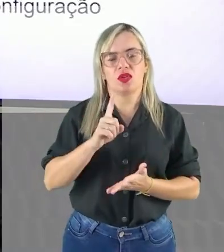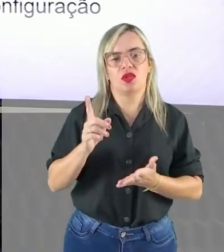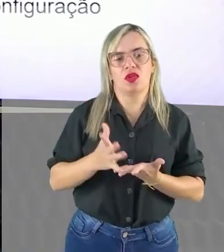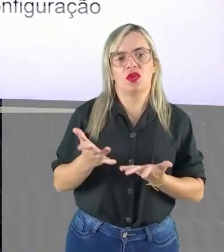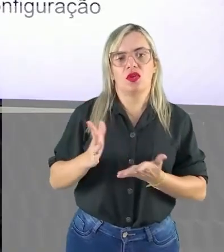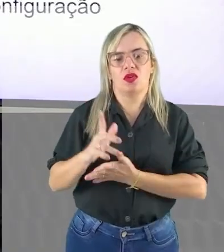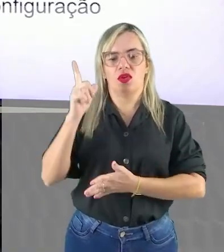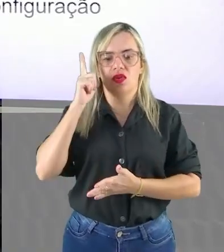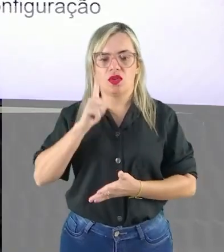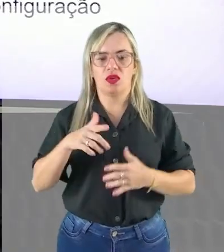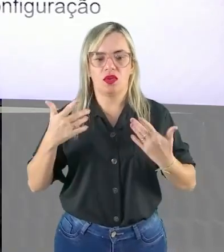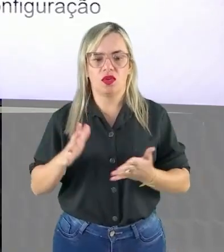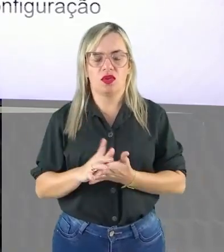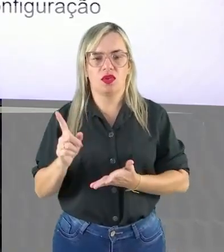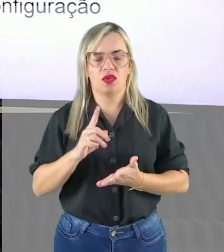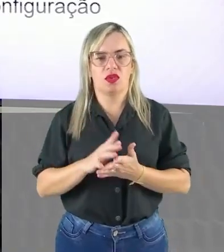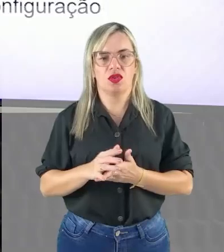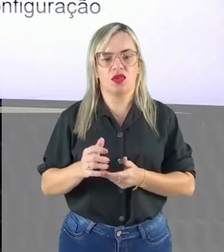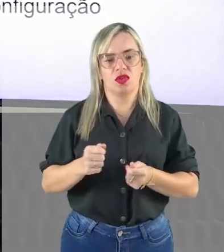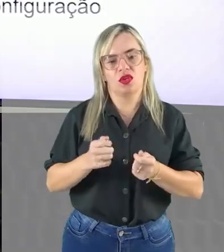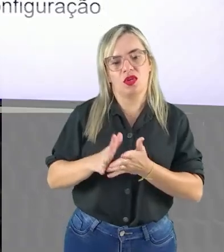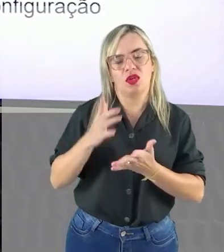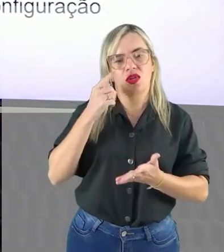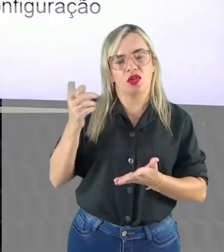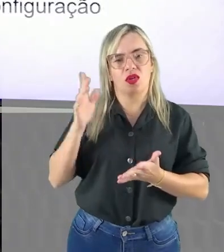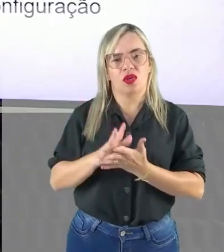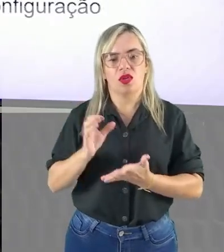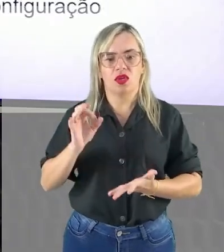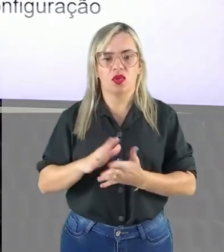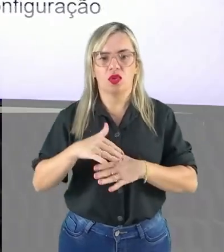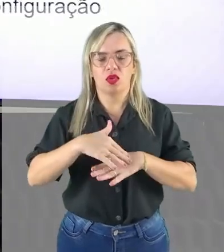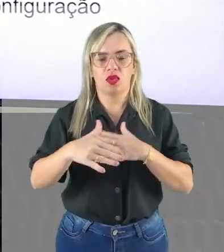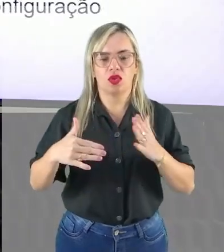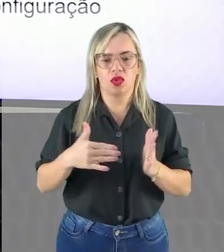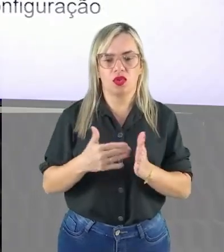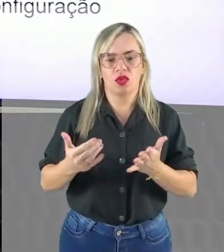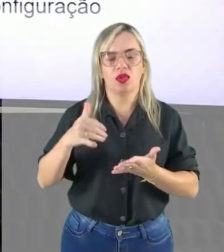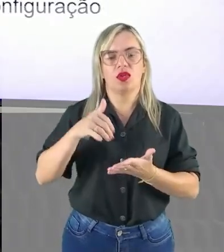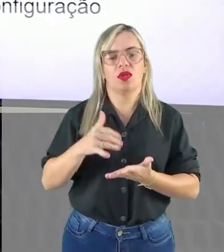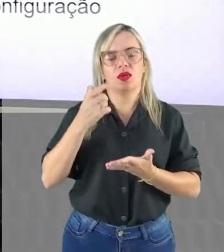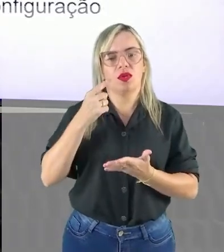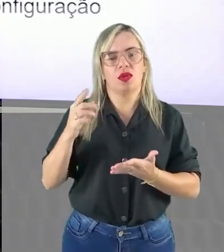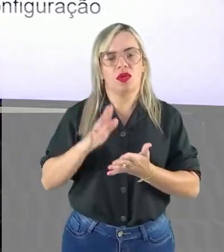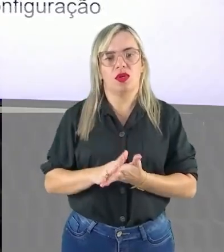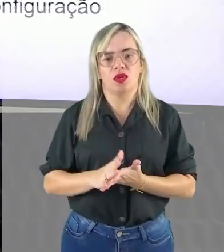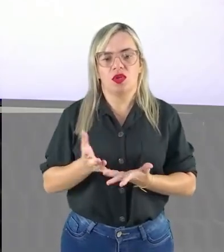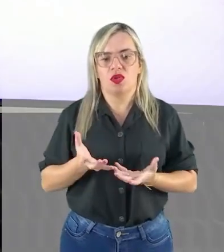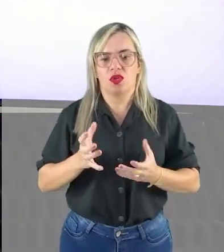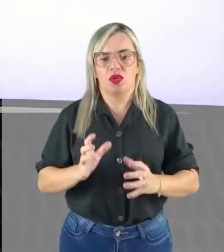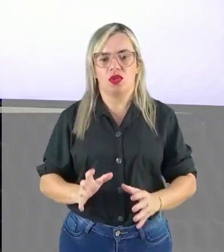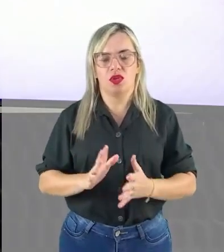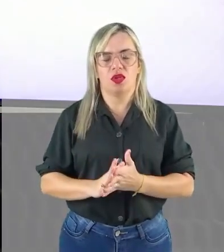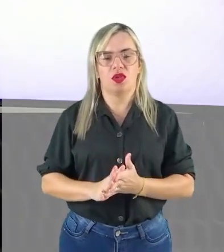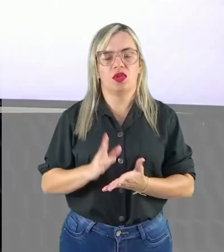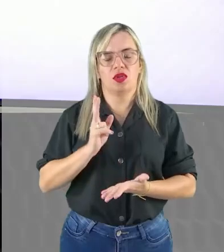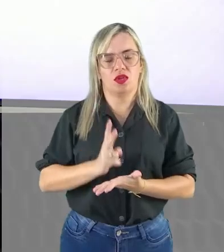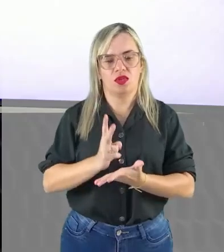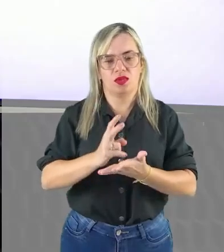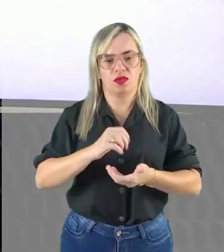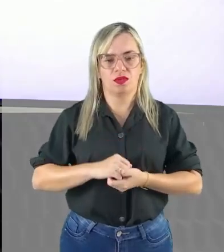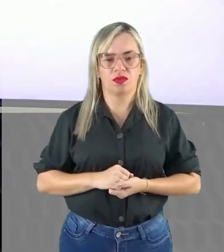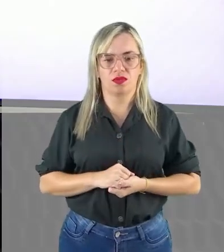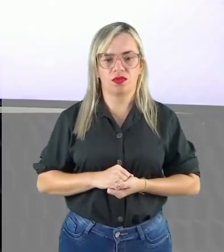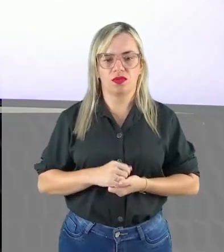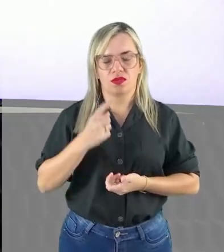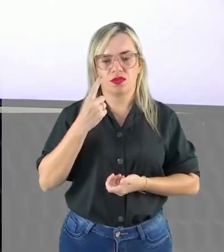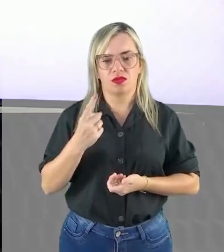Ele te envia notificações mesmo com as configurações desativadas. Beleza? Conseguiram compreender? Bom, aqui a gente já